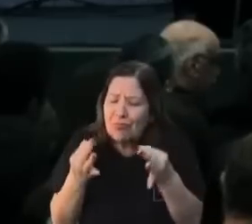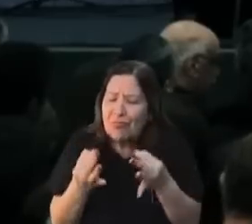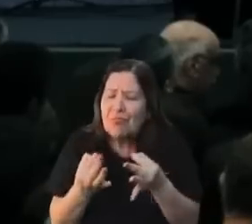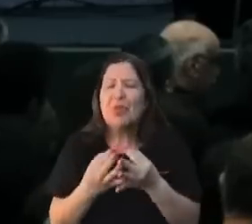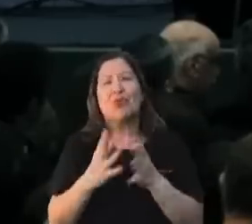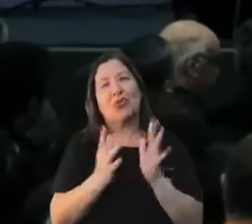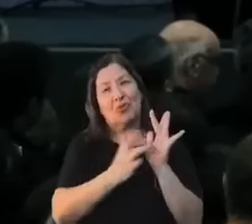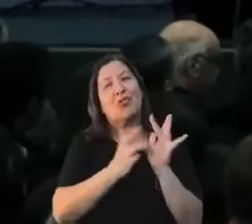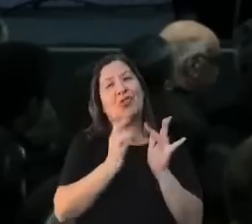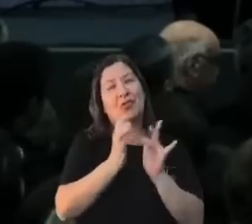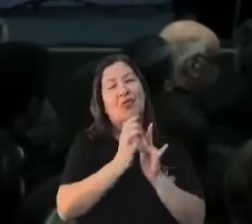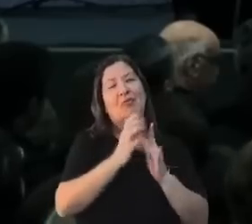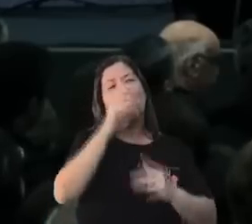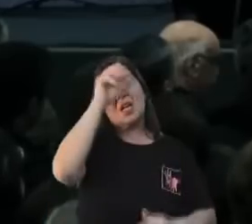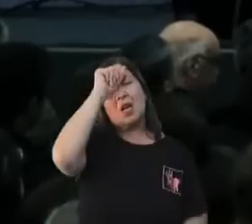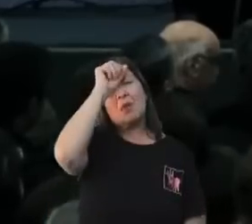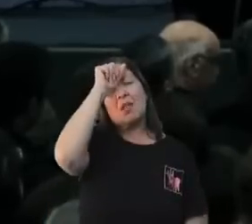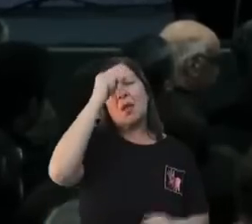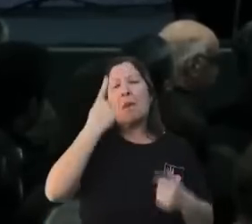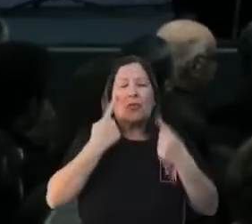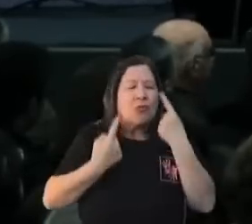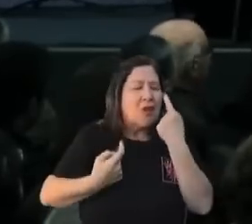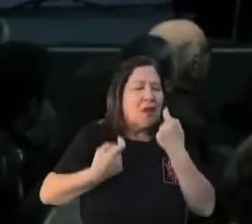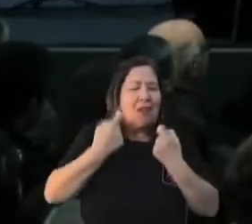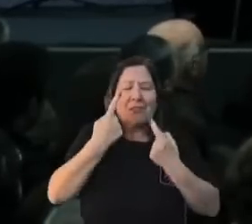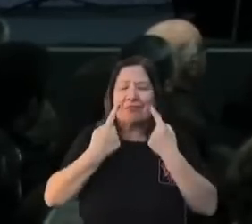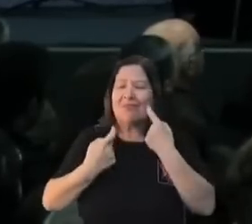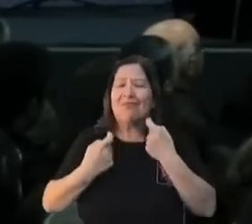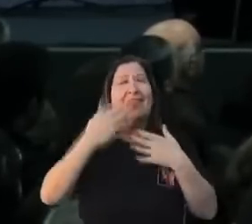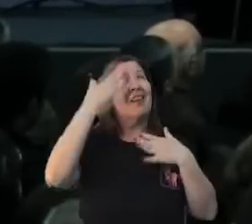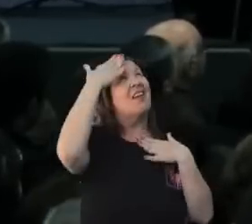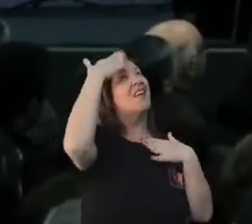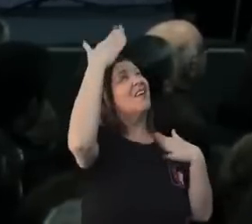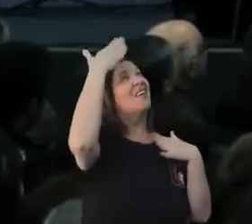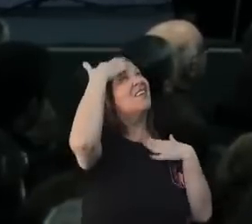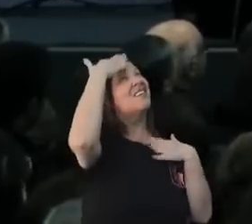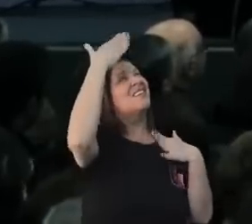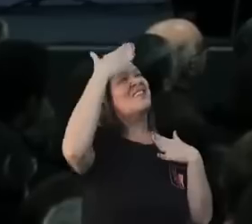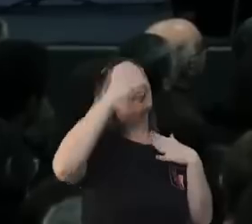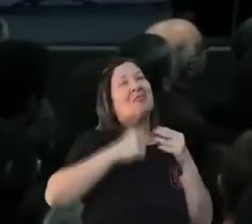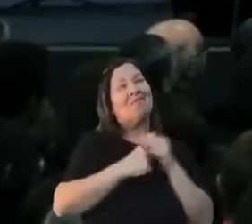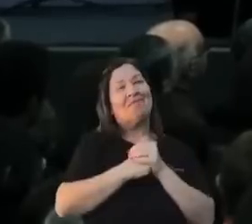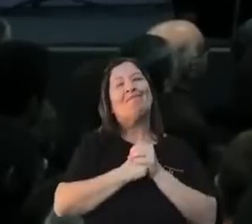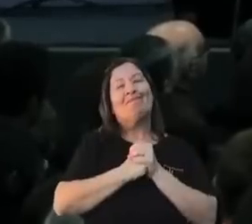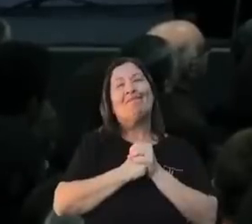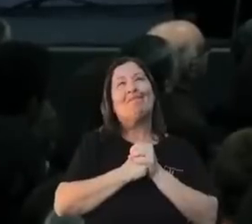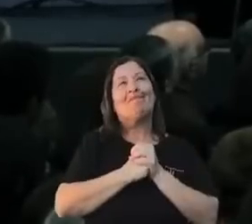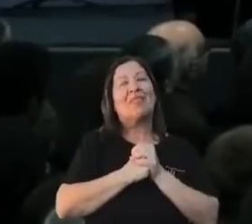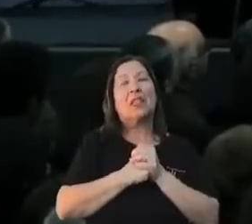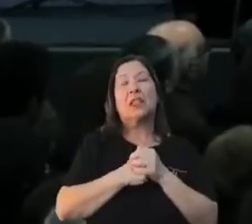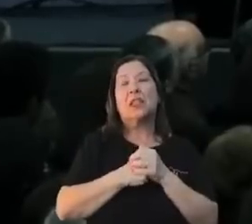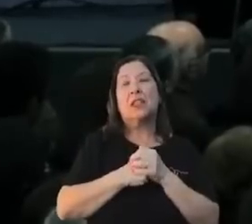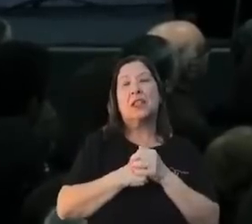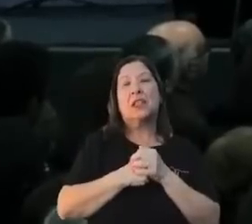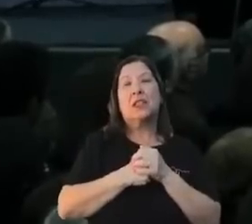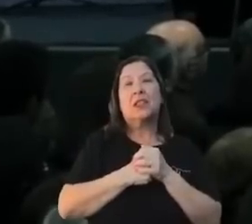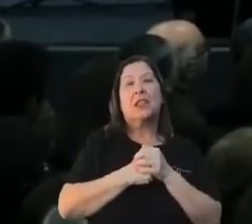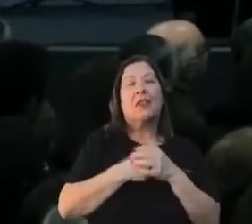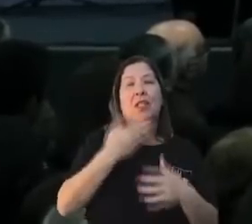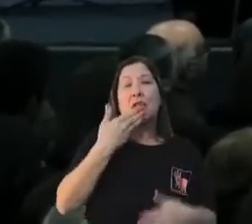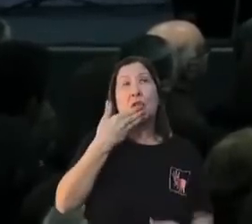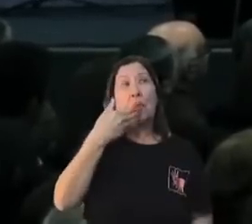aprender, para chorar, para agradecer, fazendo tudo o que pôde, fazendo o seu